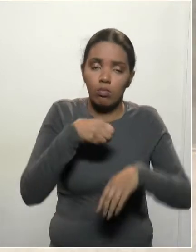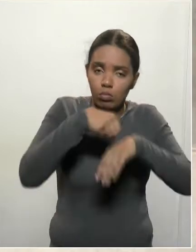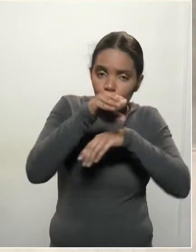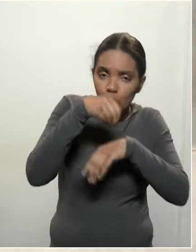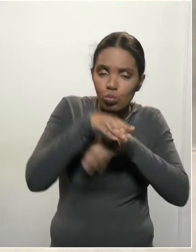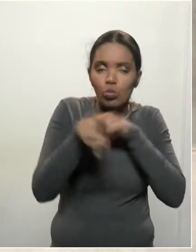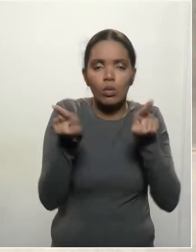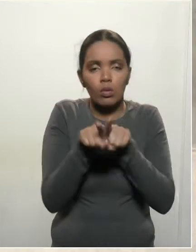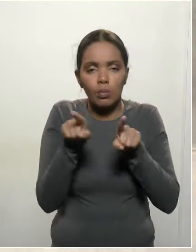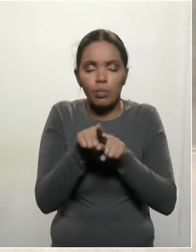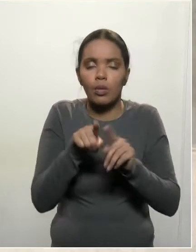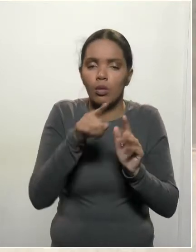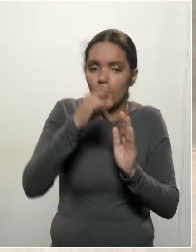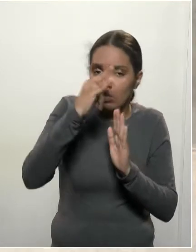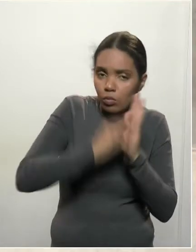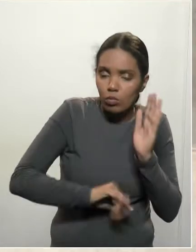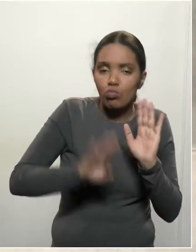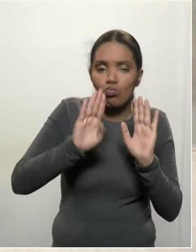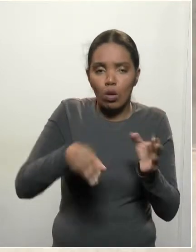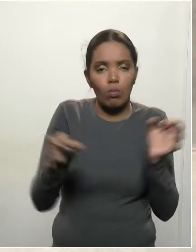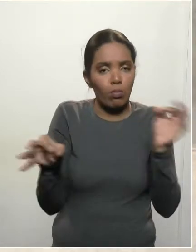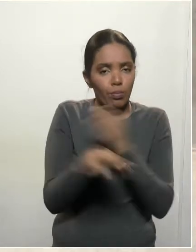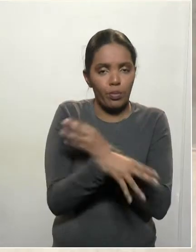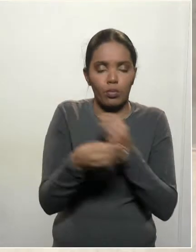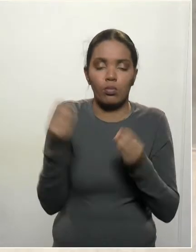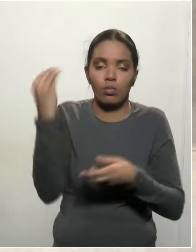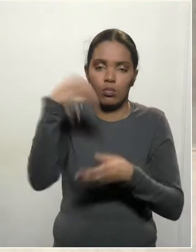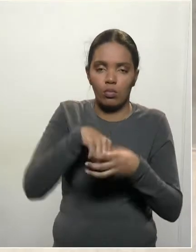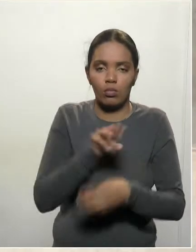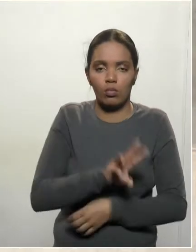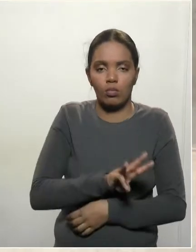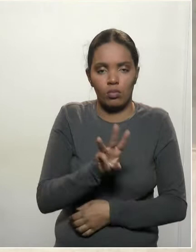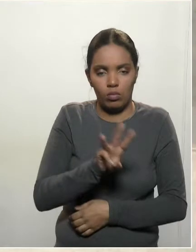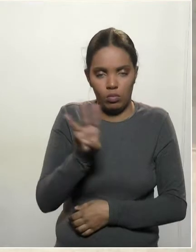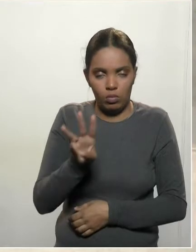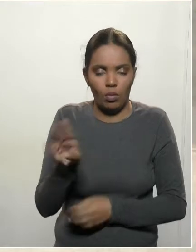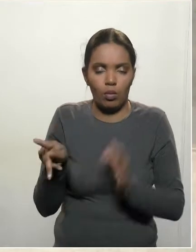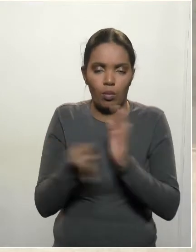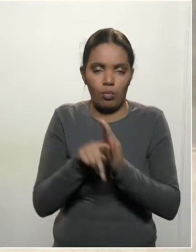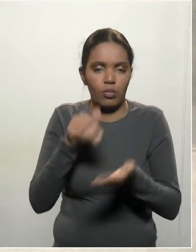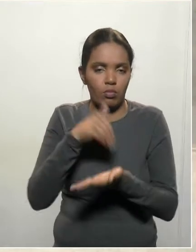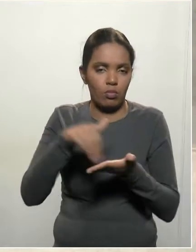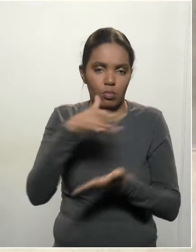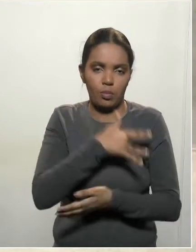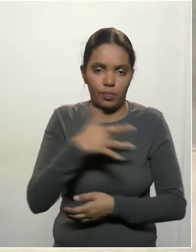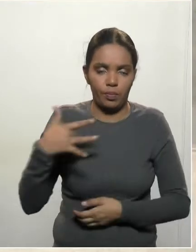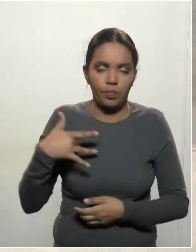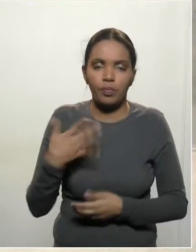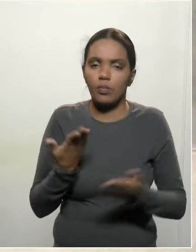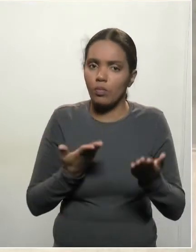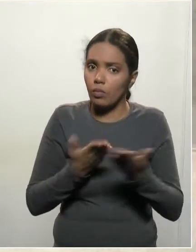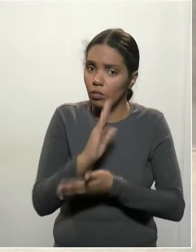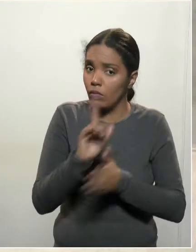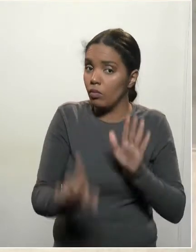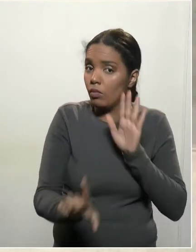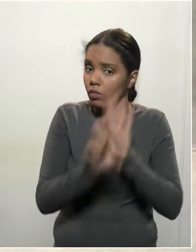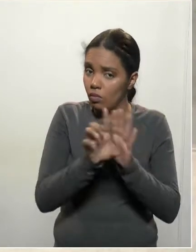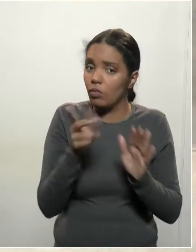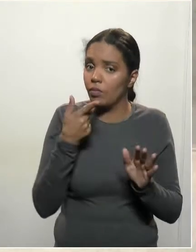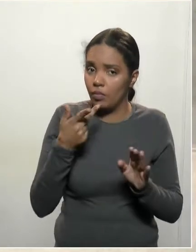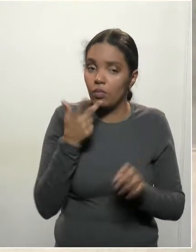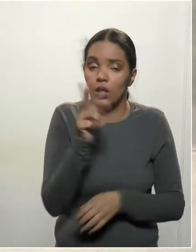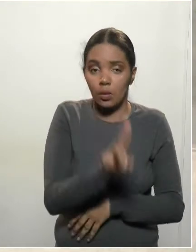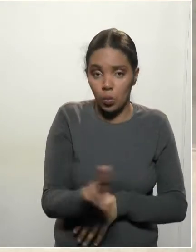orientativas emitidas e atualizadas estão disponíveis no site da Secretaria. Além disso, nós aprovamos o projeto de lei que institui o termômetro, o